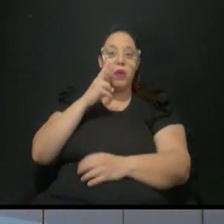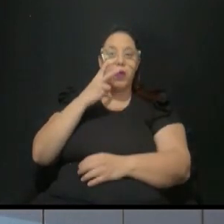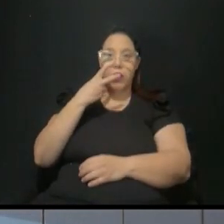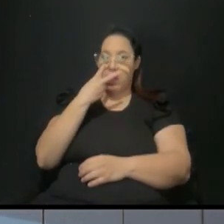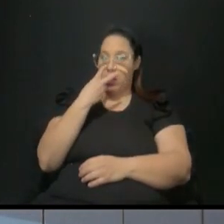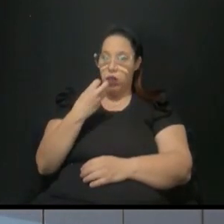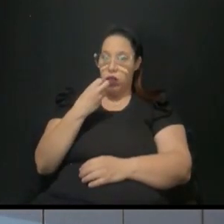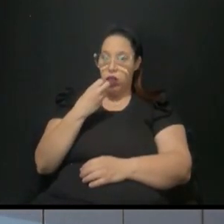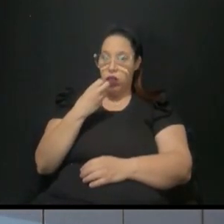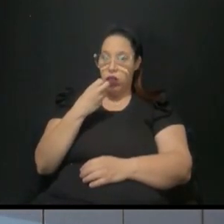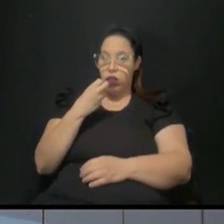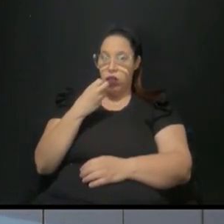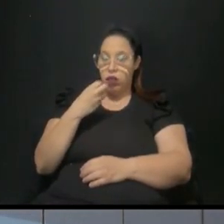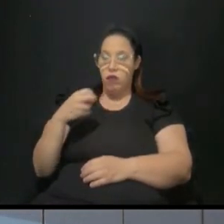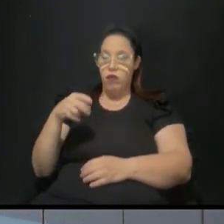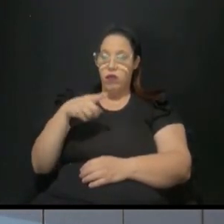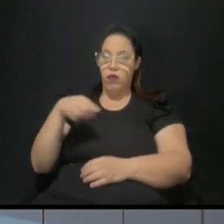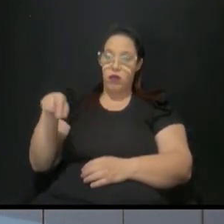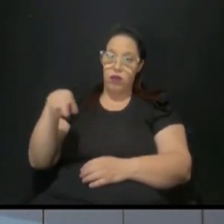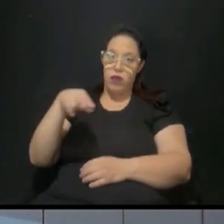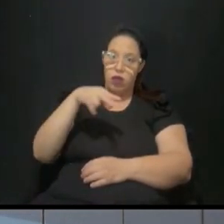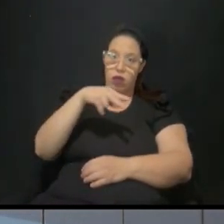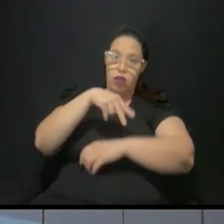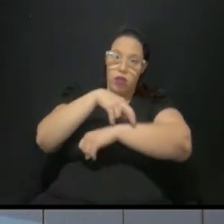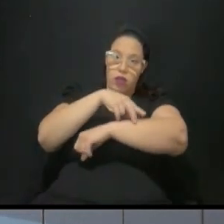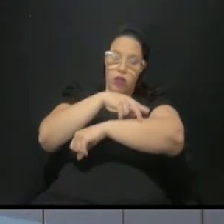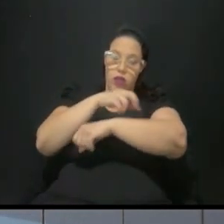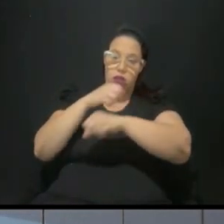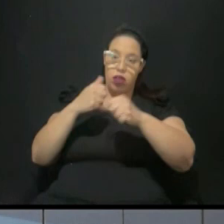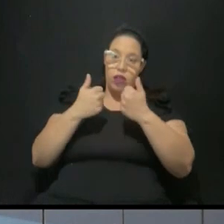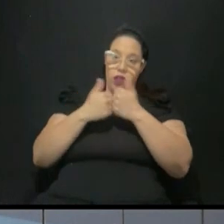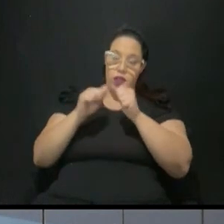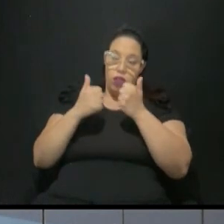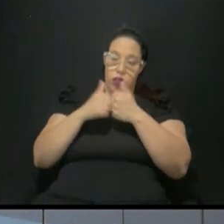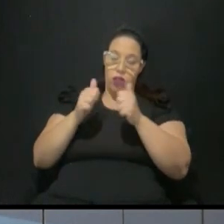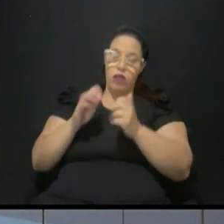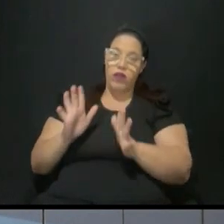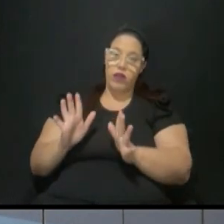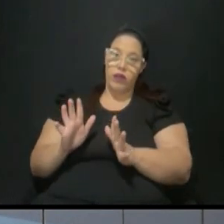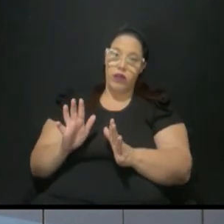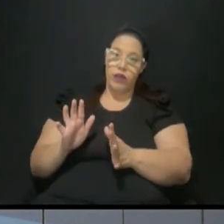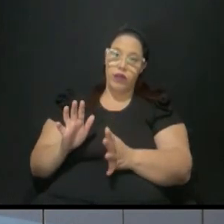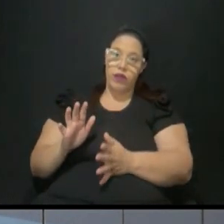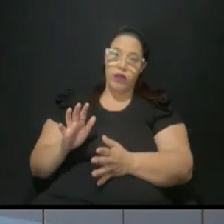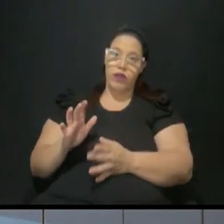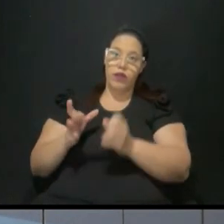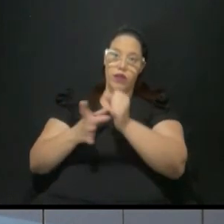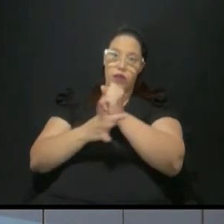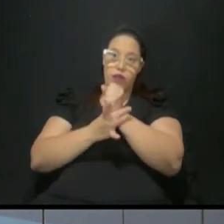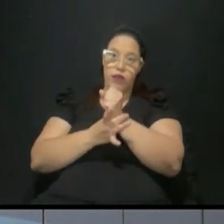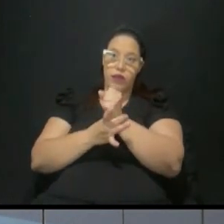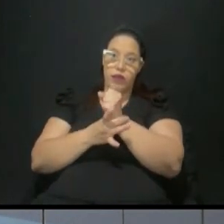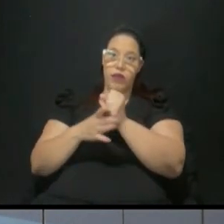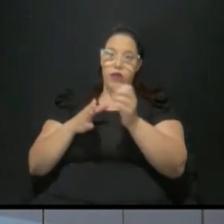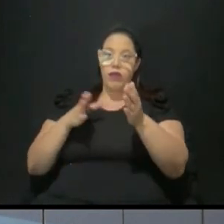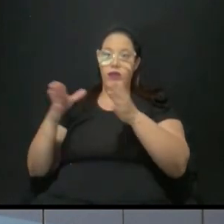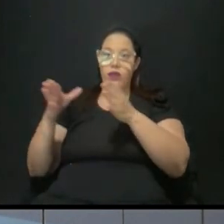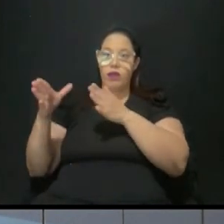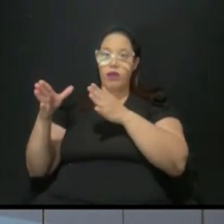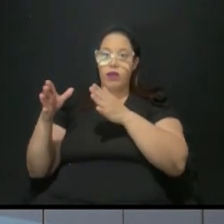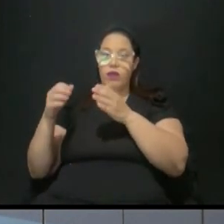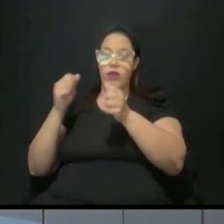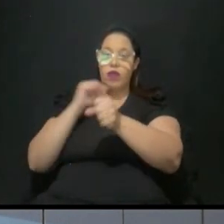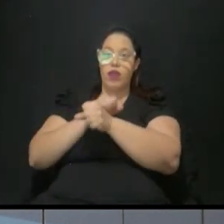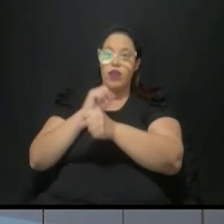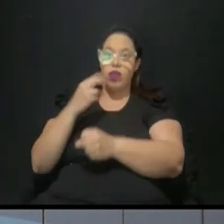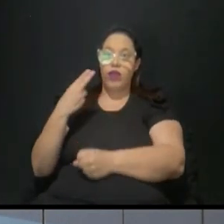de ônibus. Por mais que a gente tenha aplicativos, etc, etc, até por questões de segurança, alguém vai ter que orientar se o ônibus está chegando ou não. O tempo